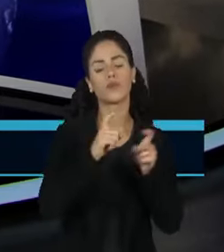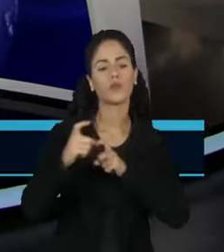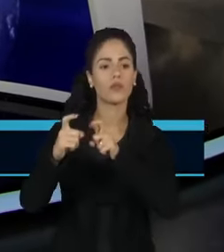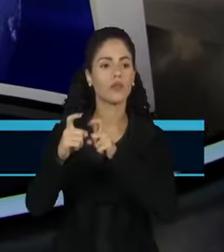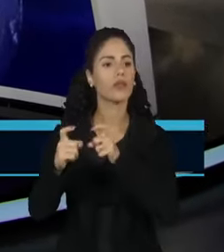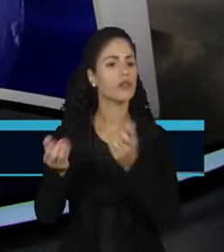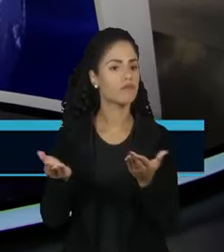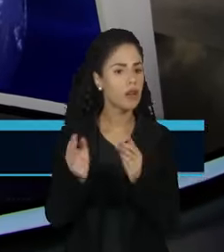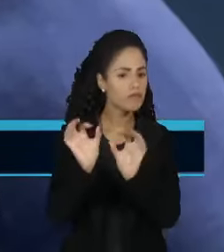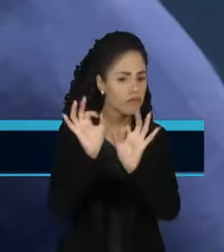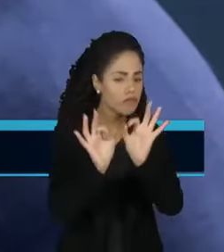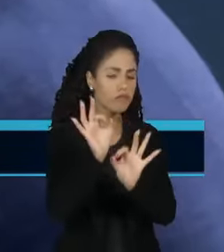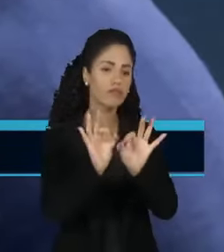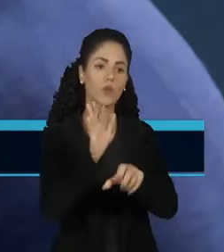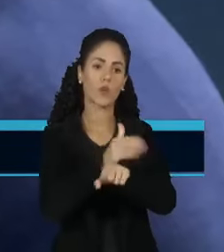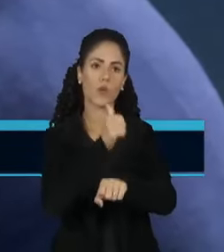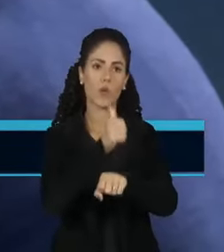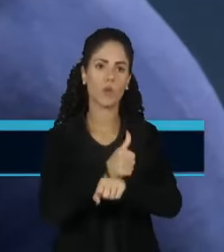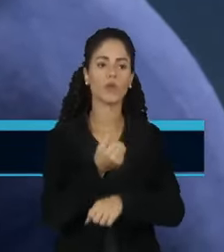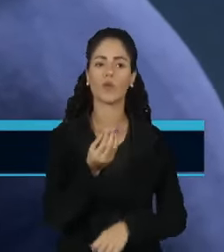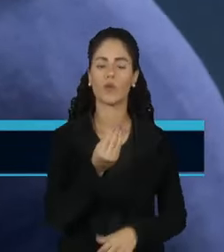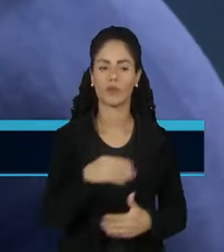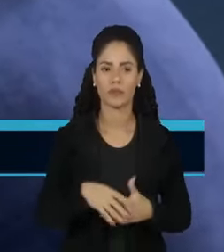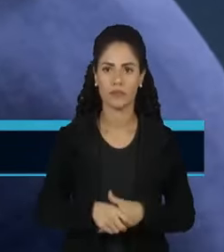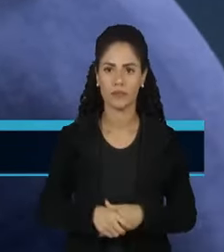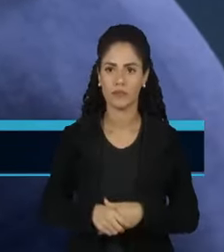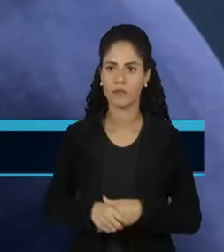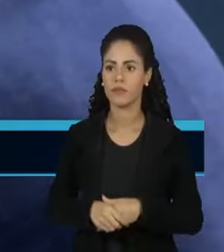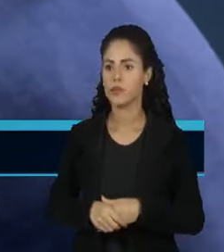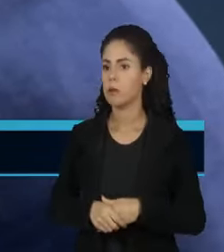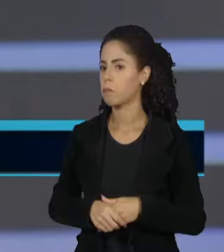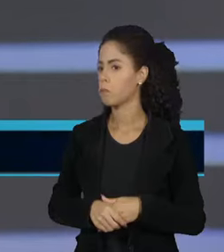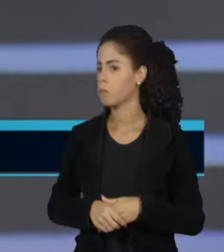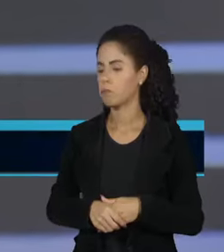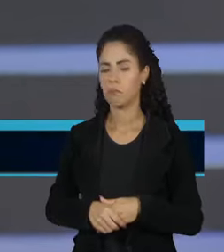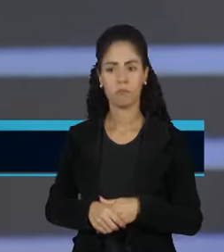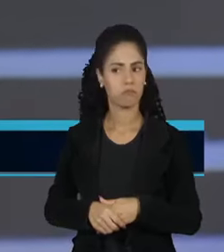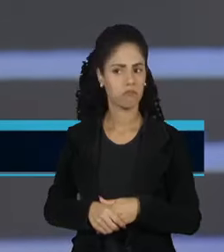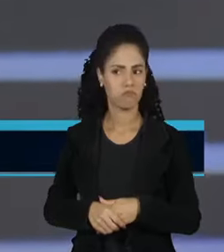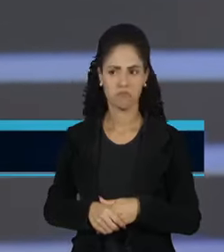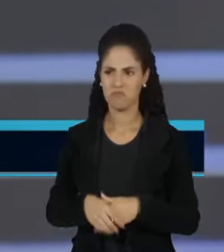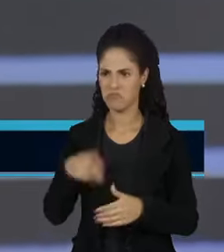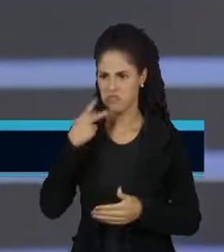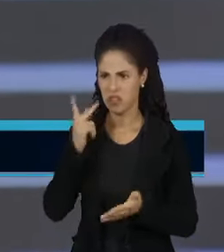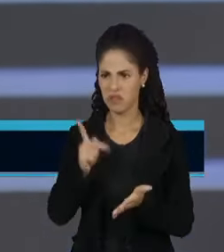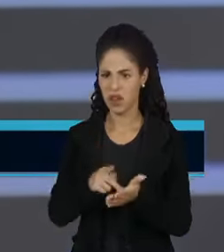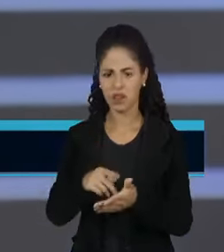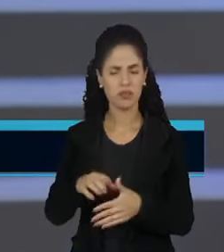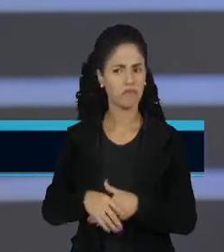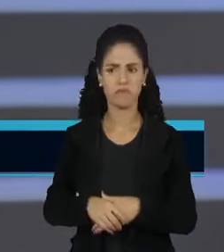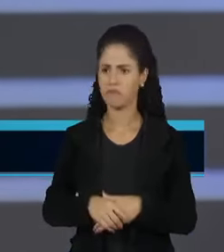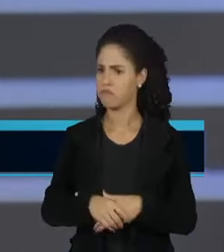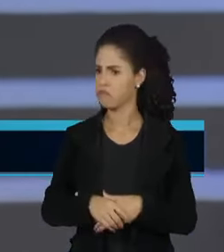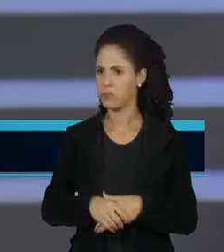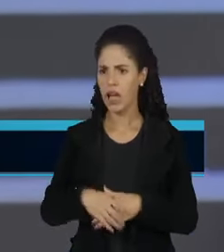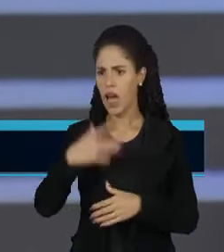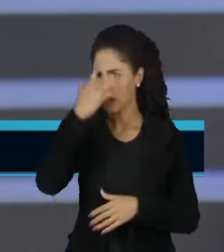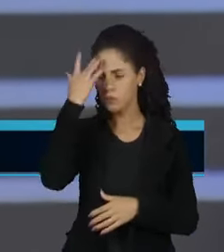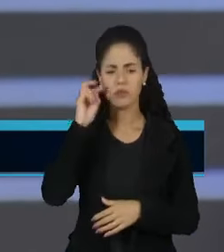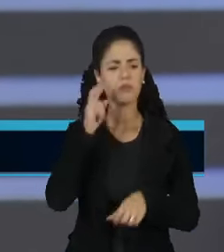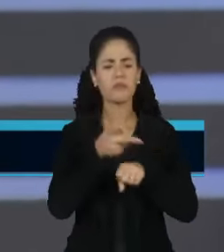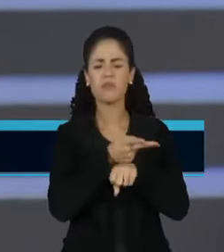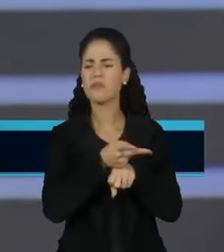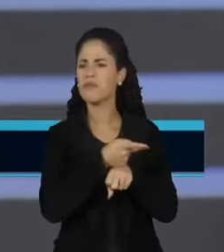por organizadores do suposto plano de golpe? Nenhum, sinceramente. Eu acho que estão mirando a pessoa